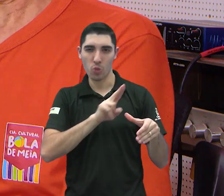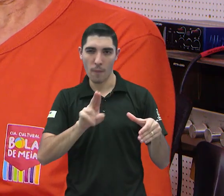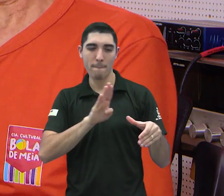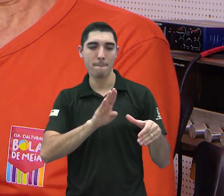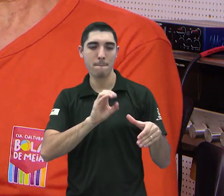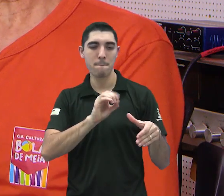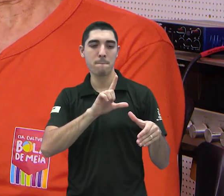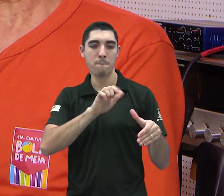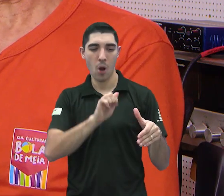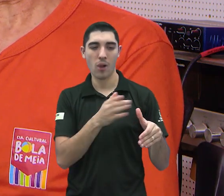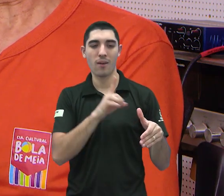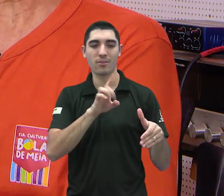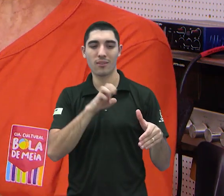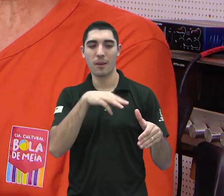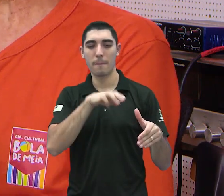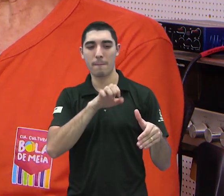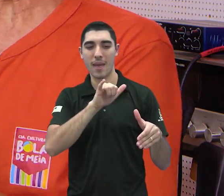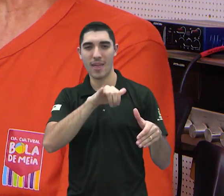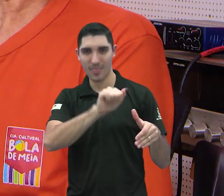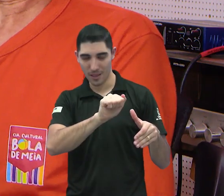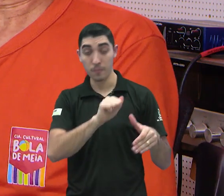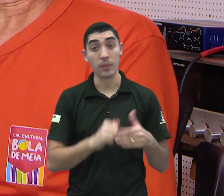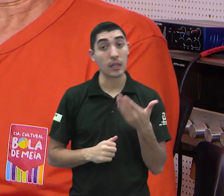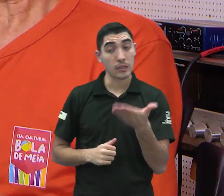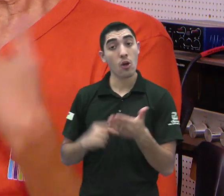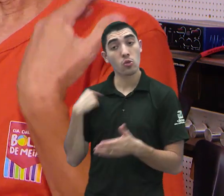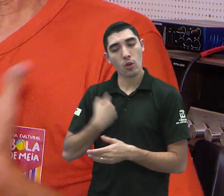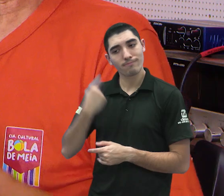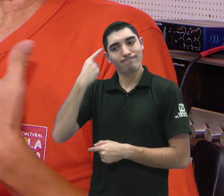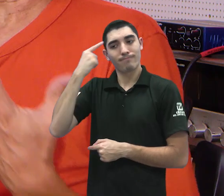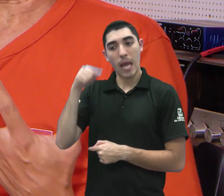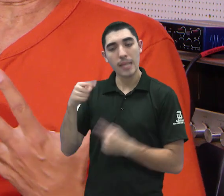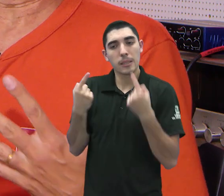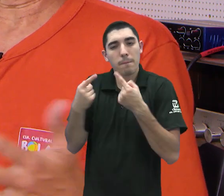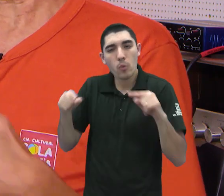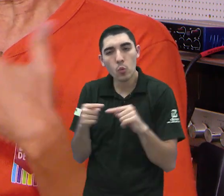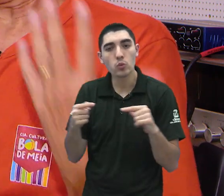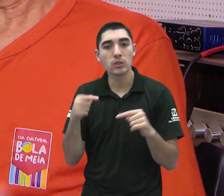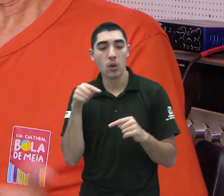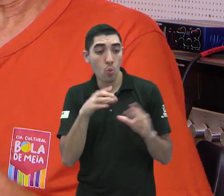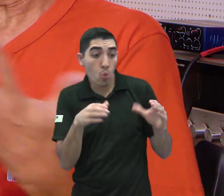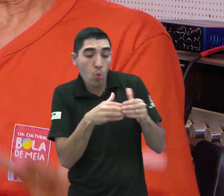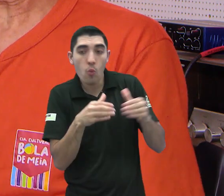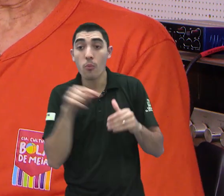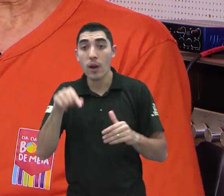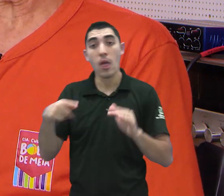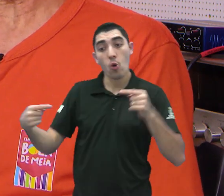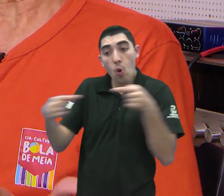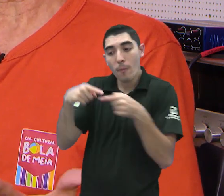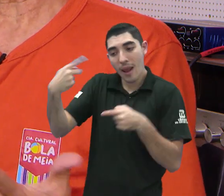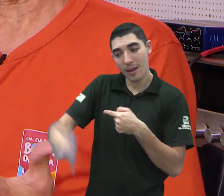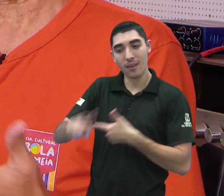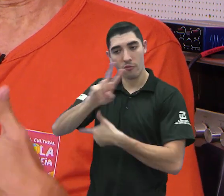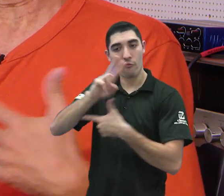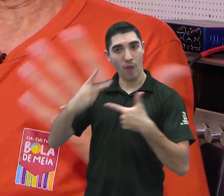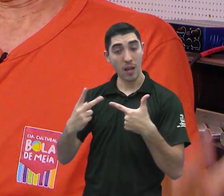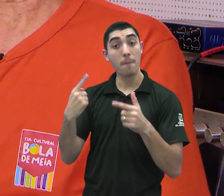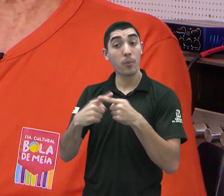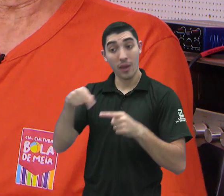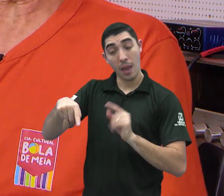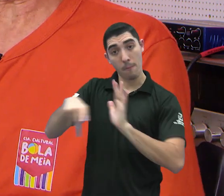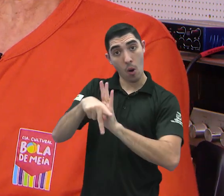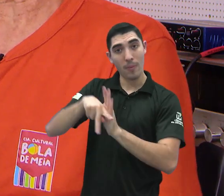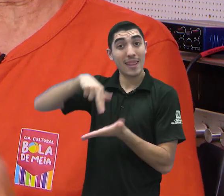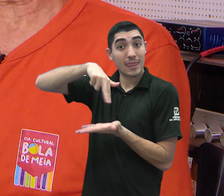né, essa expressão popular daqui da região do Vale do Paraíba, que é uma expressão bastante significativa, que é